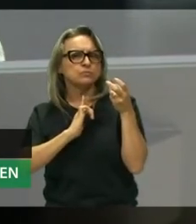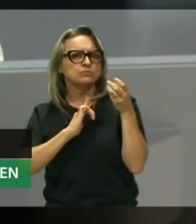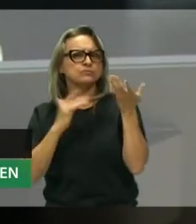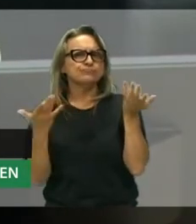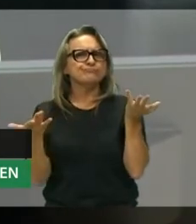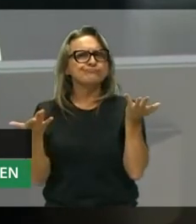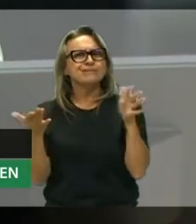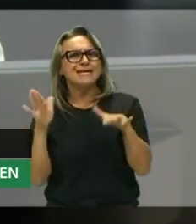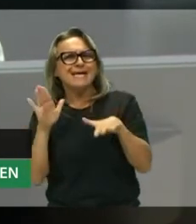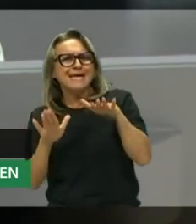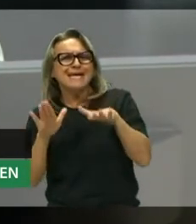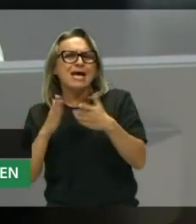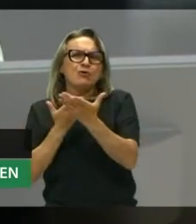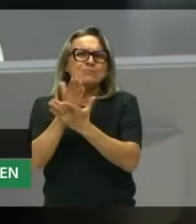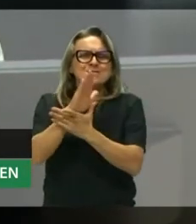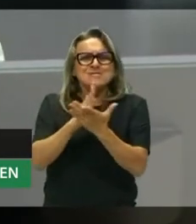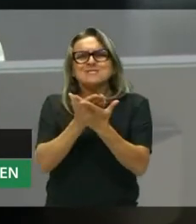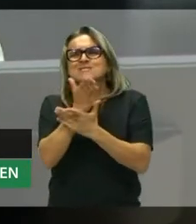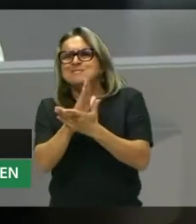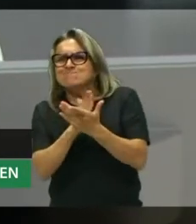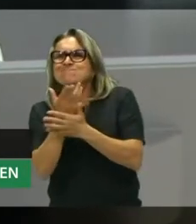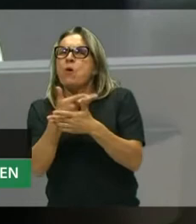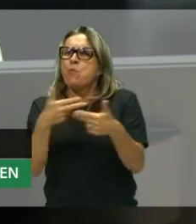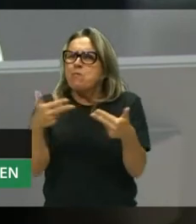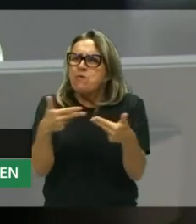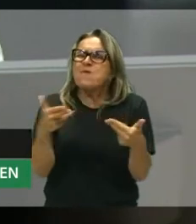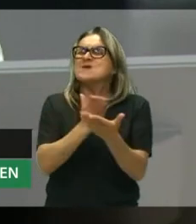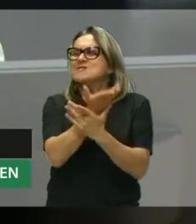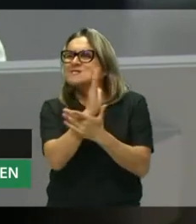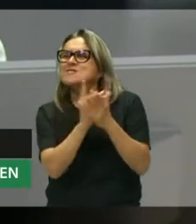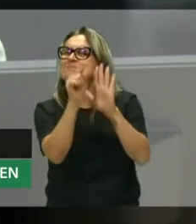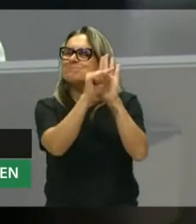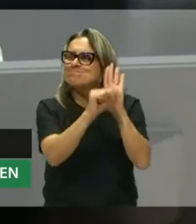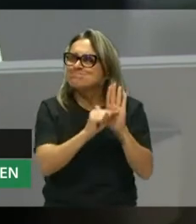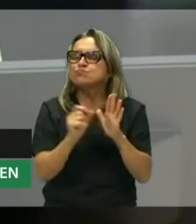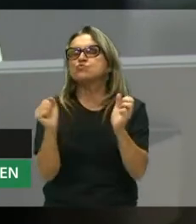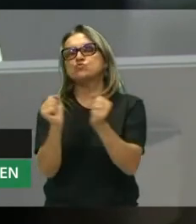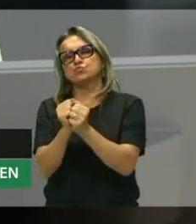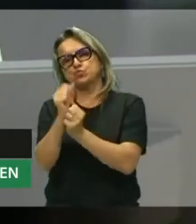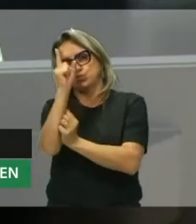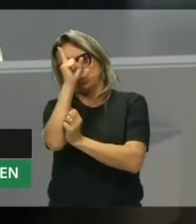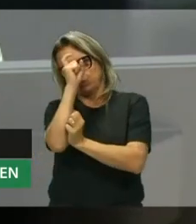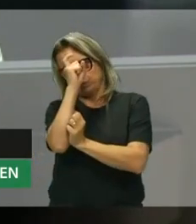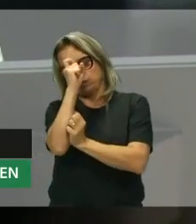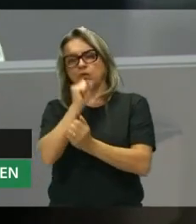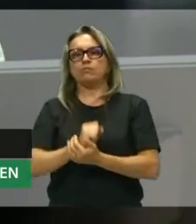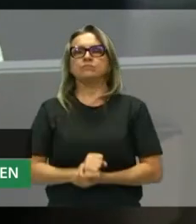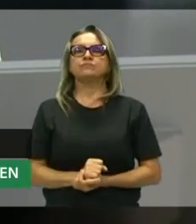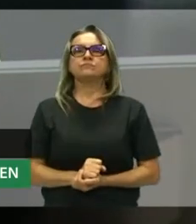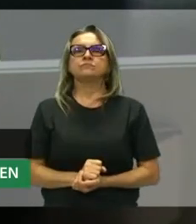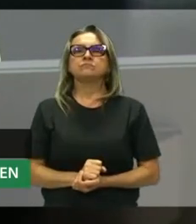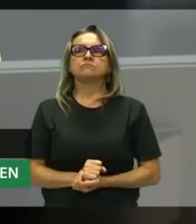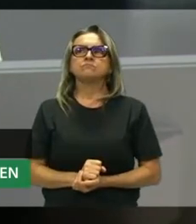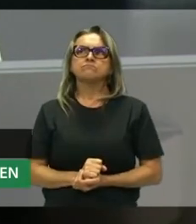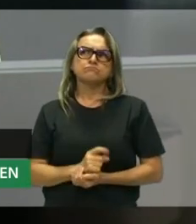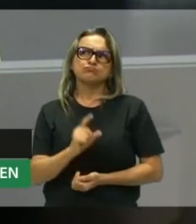algumas inquietações junto ao Hospital Marieta. Fomos atendidos, tivemos a devolutiva,